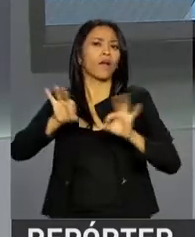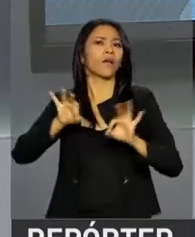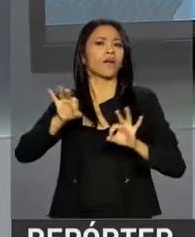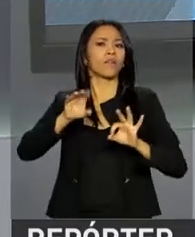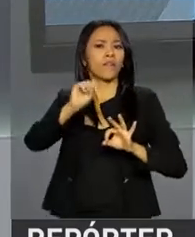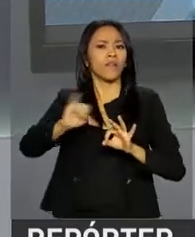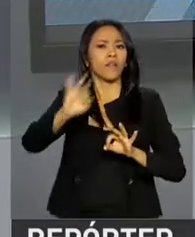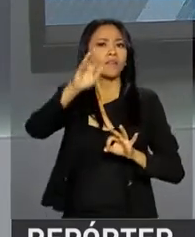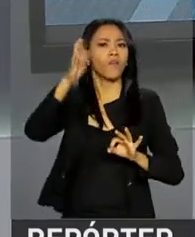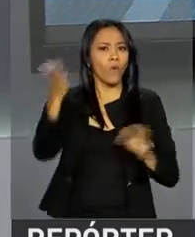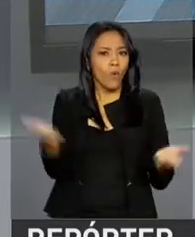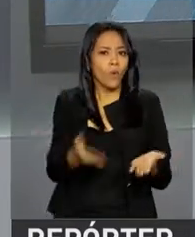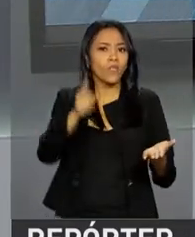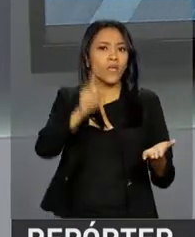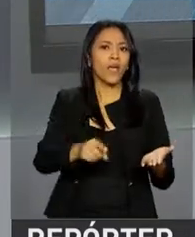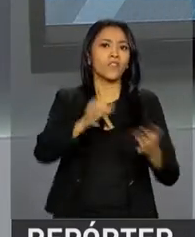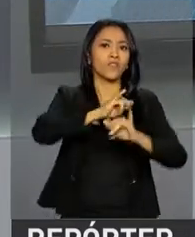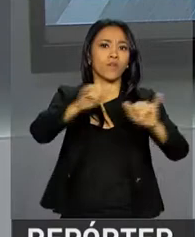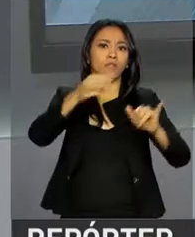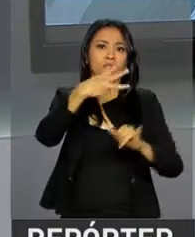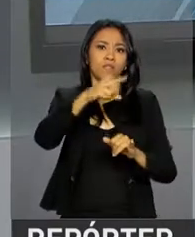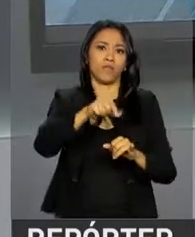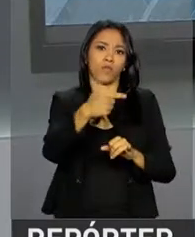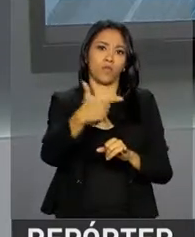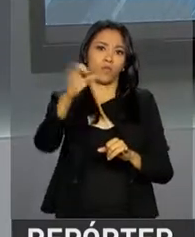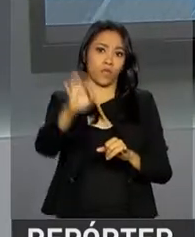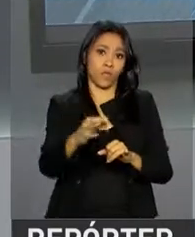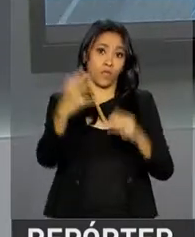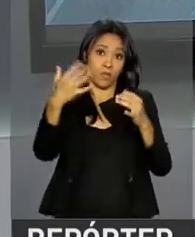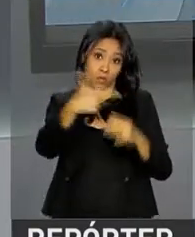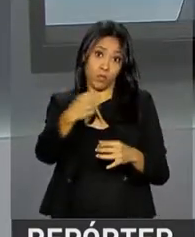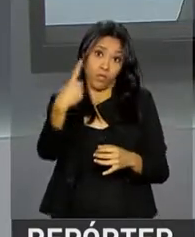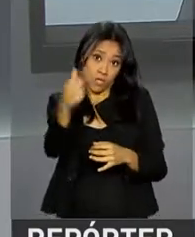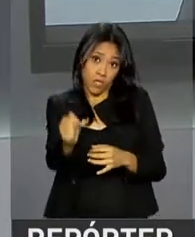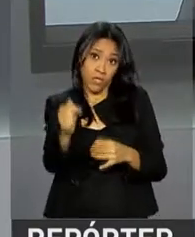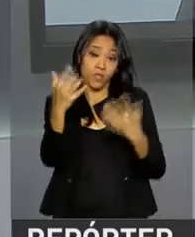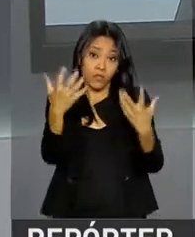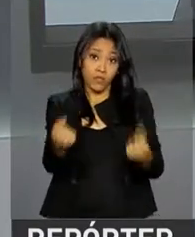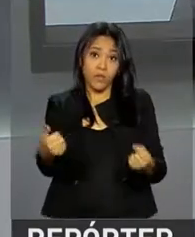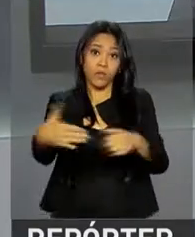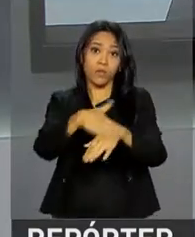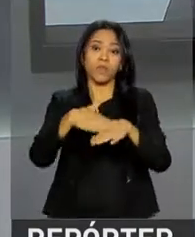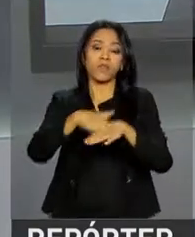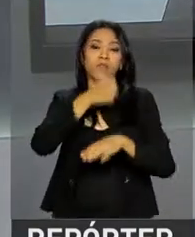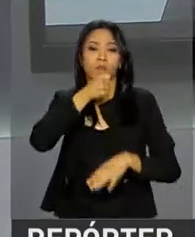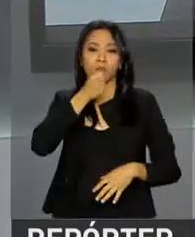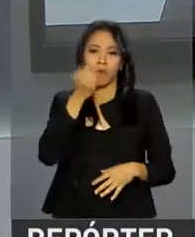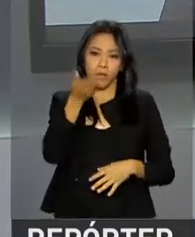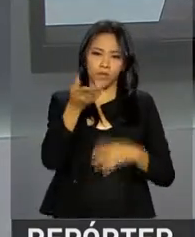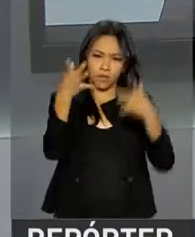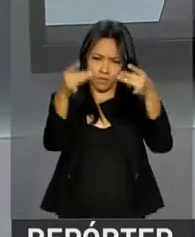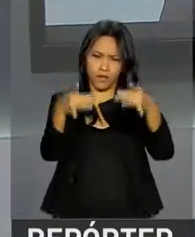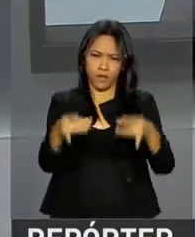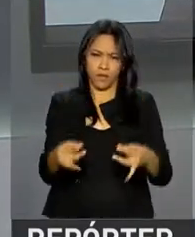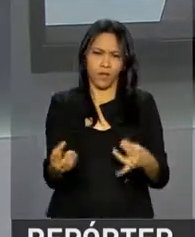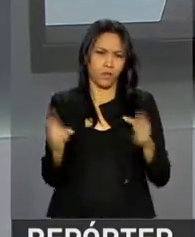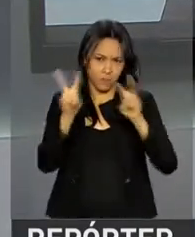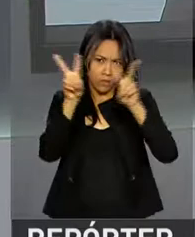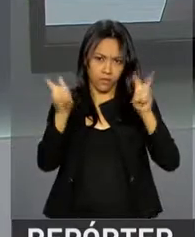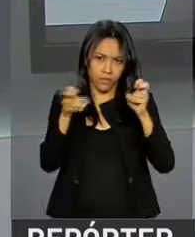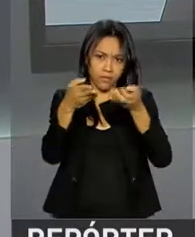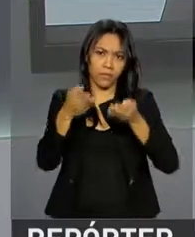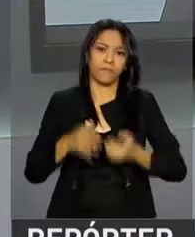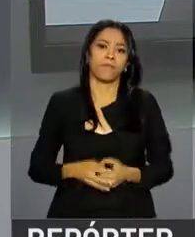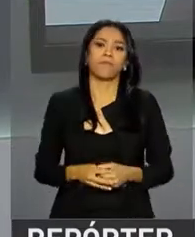é de 3,2% em 2017. Vamos então conversar ao vivo com a repórter Mara Kenup, que tem mais detalhes sobre esse assunto. Oi,